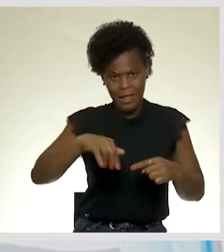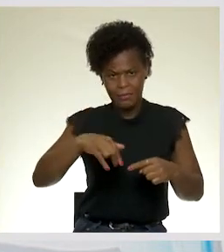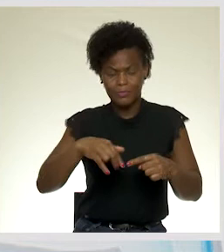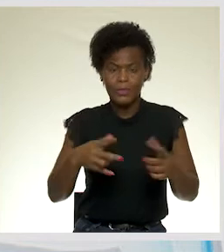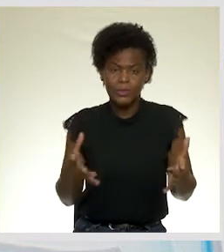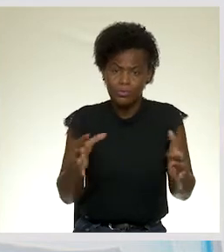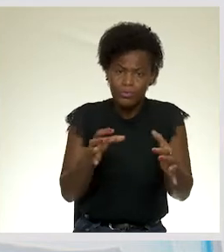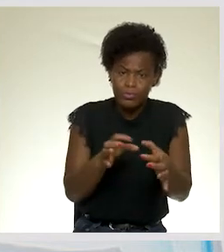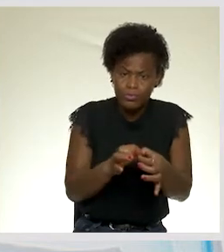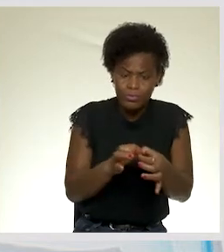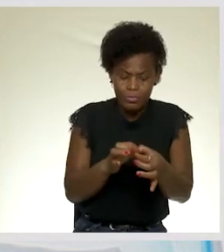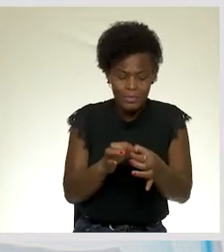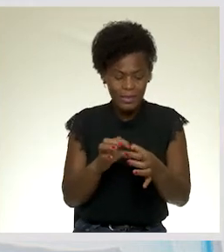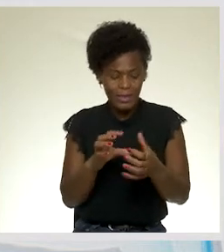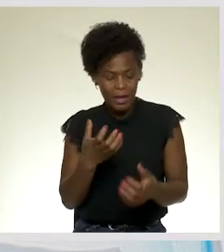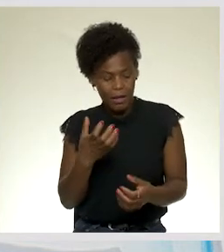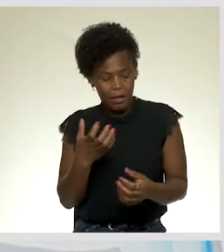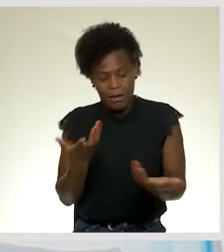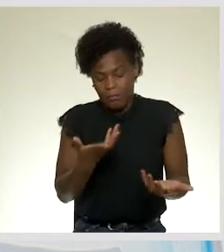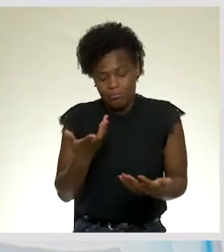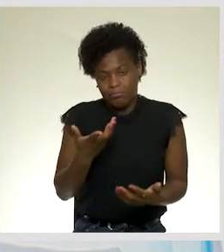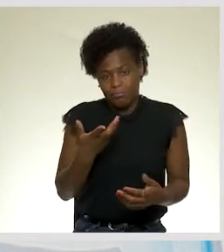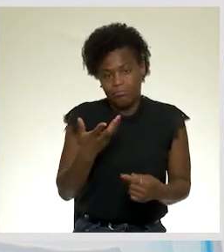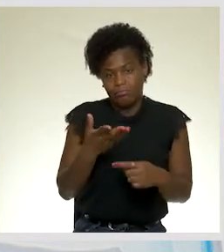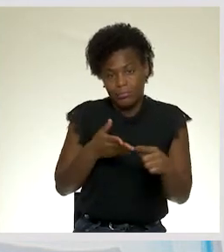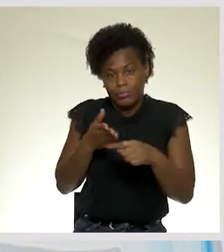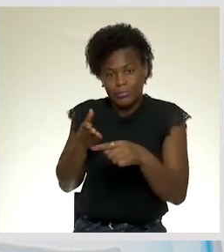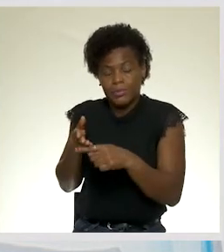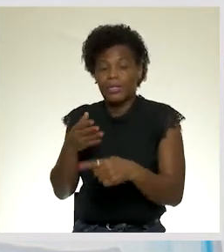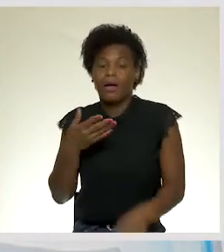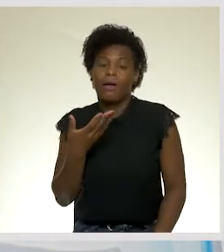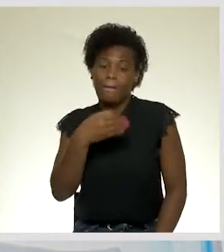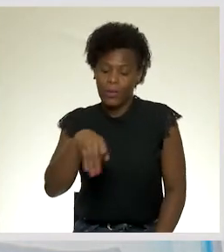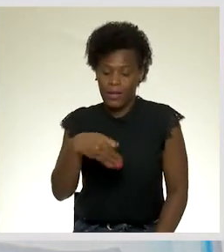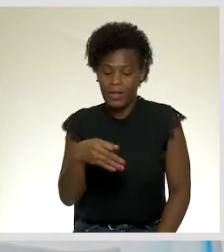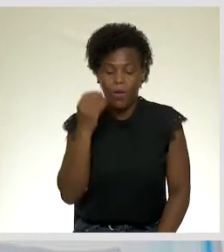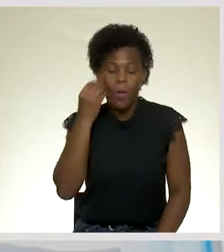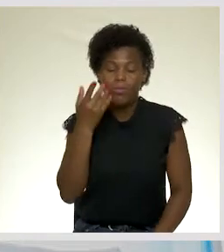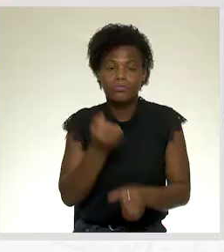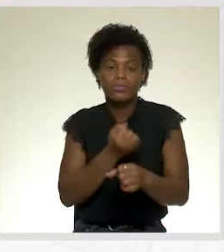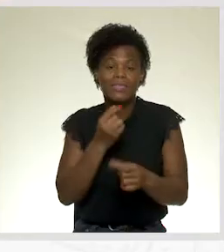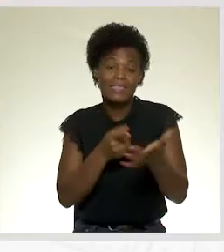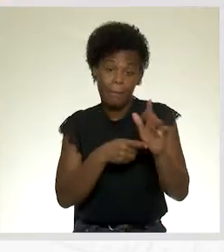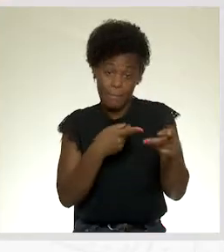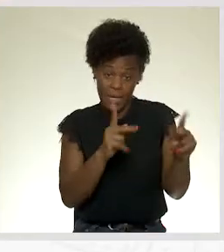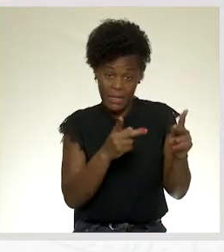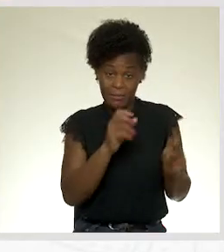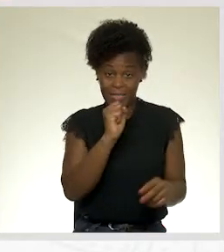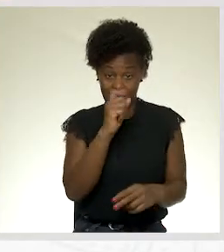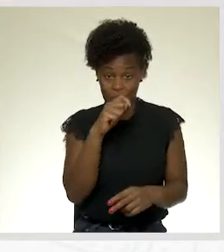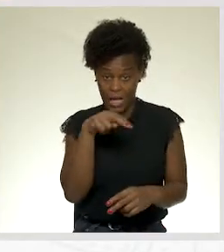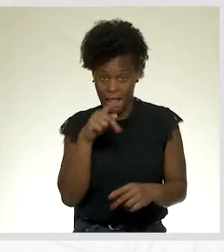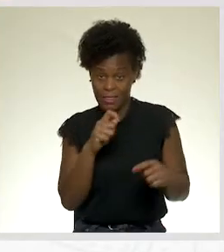iremos ver como é que os genes atuam. Através desses mecanismos, como, por exemplo, o gene